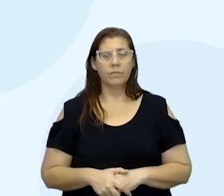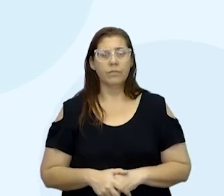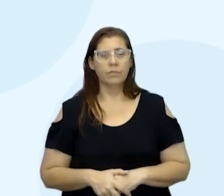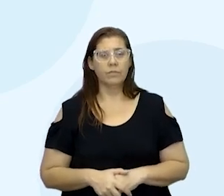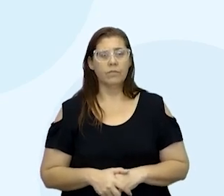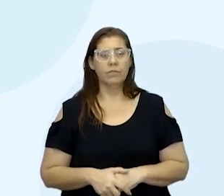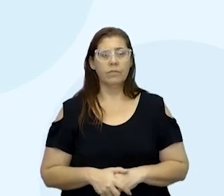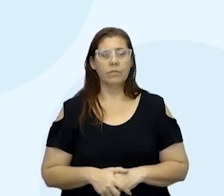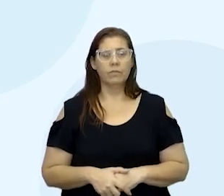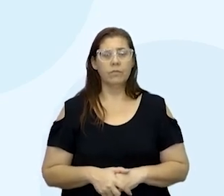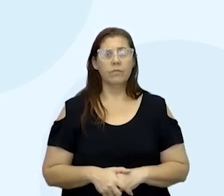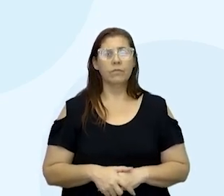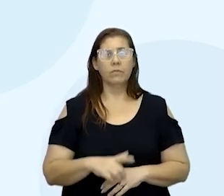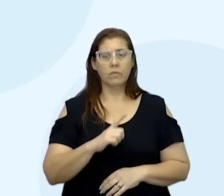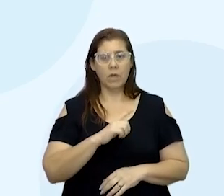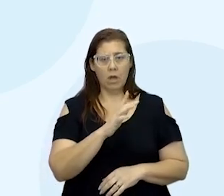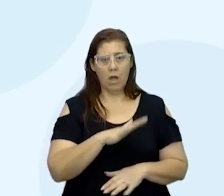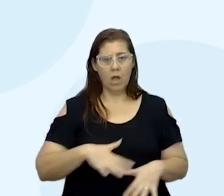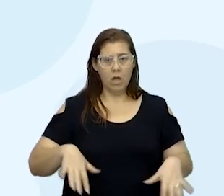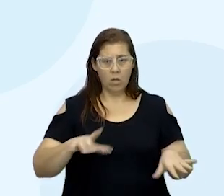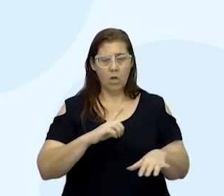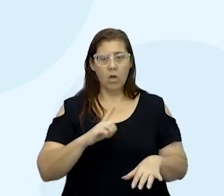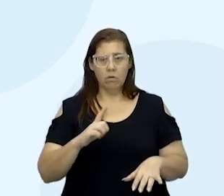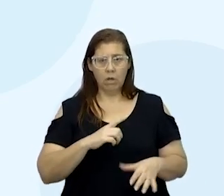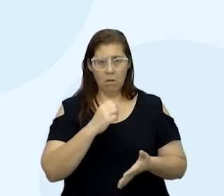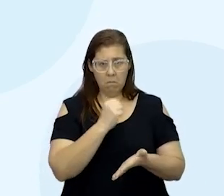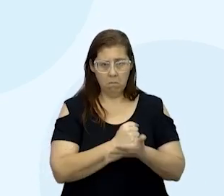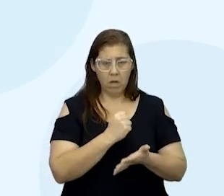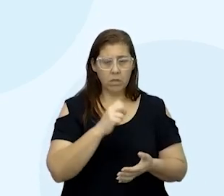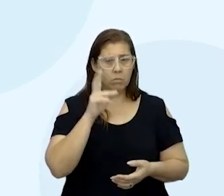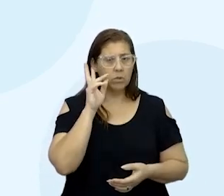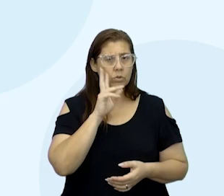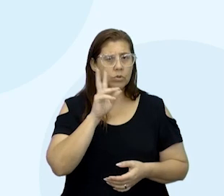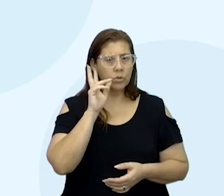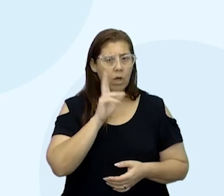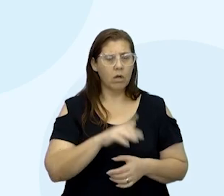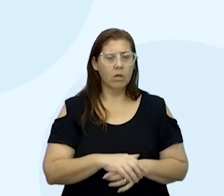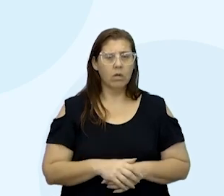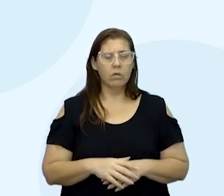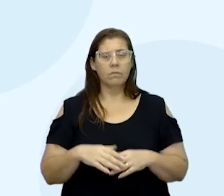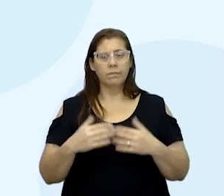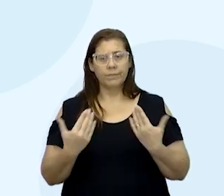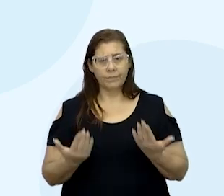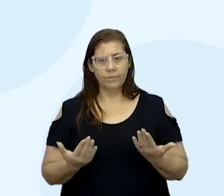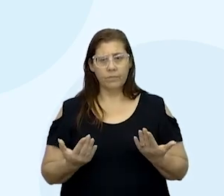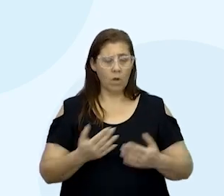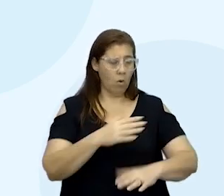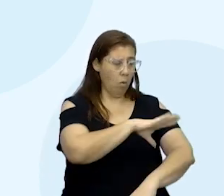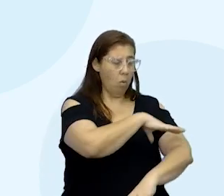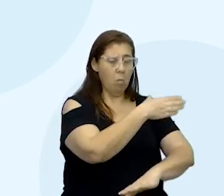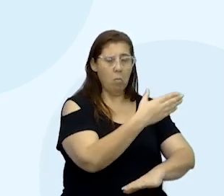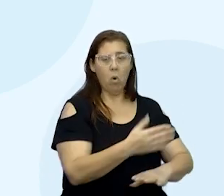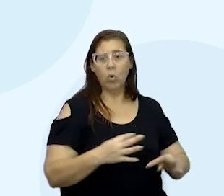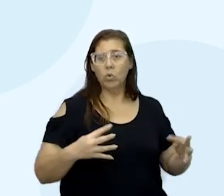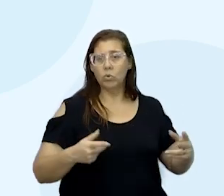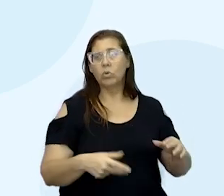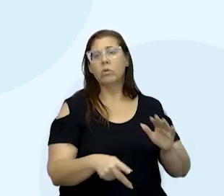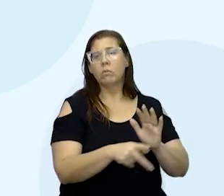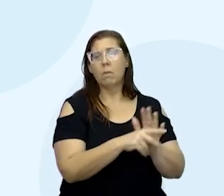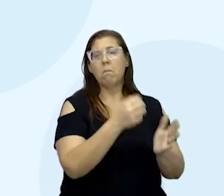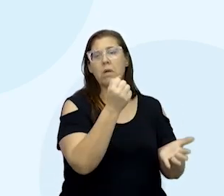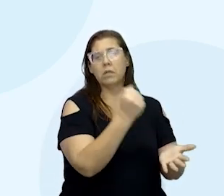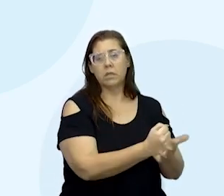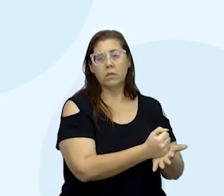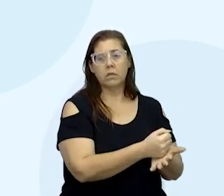pergunta. Essa região possui patrimônios históricos? Bem, o Morro da Providência inteiro é um patrimônio histórico, né? Pois ela